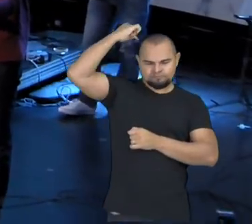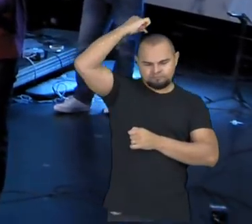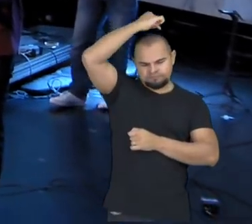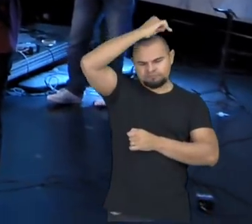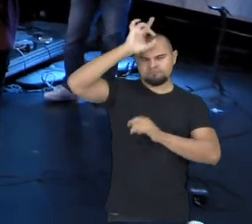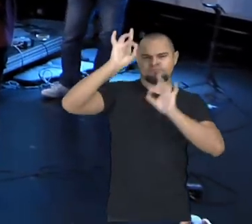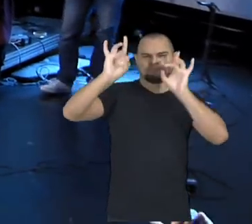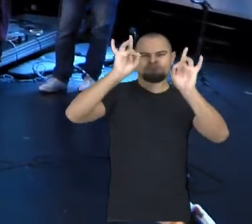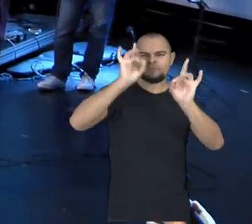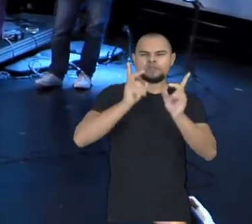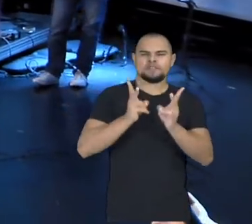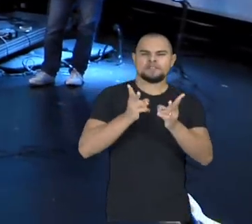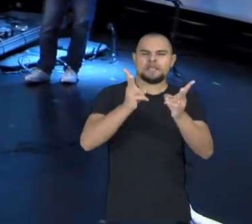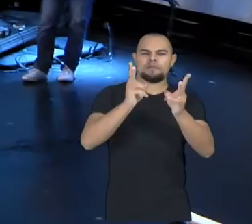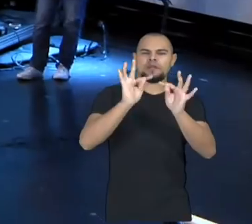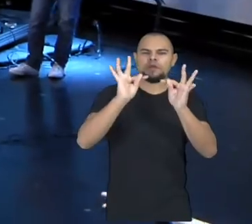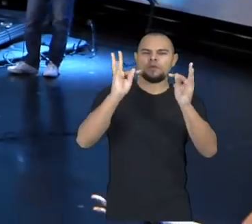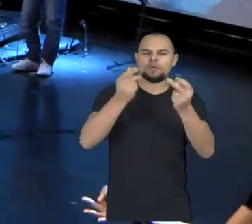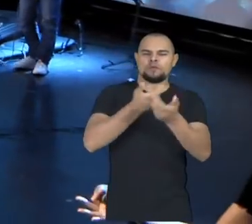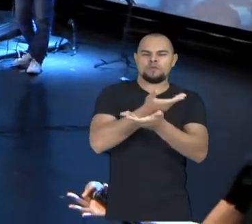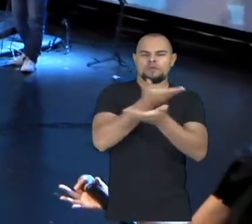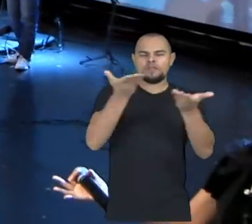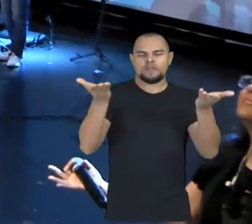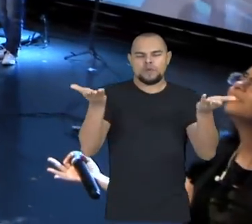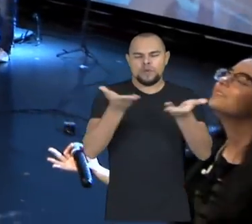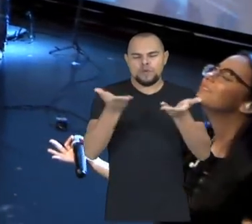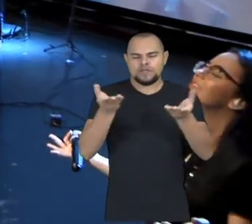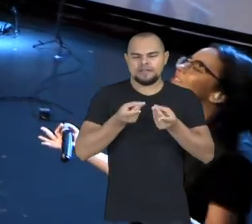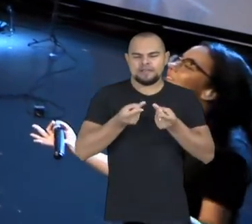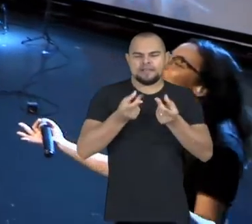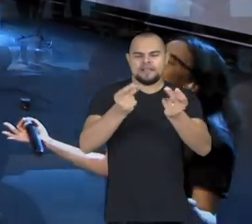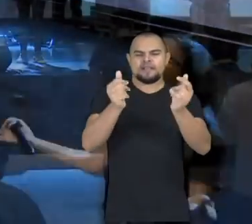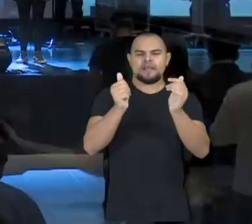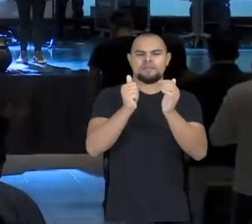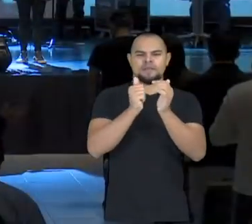todos vocês, hoje e eternamente. Amém.